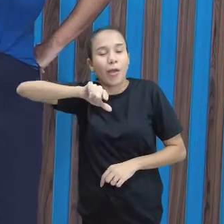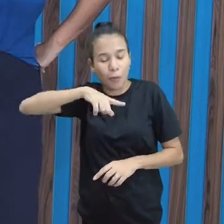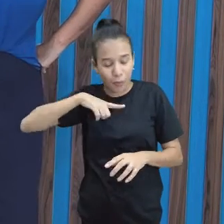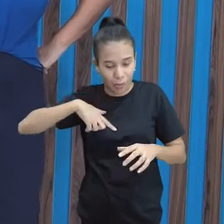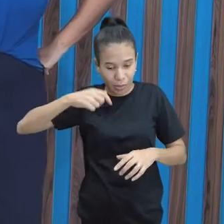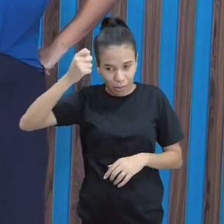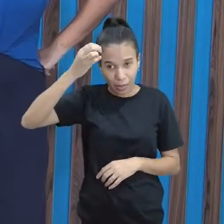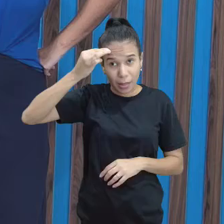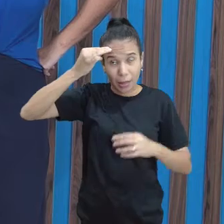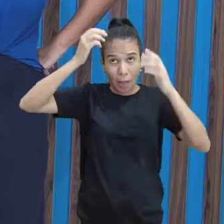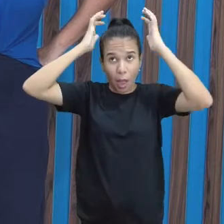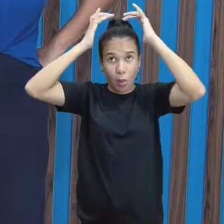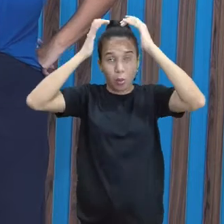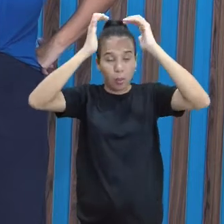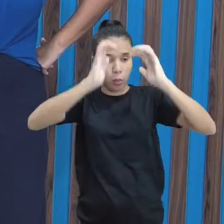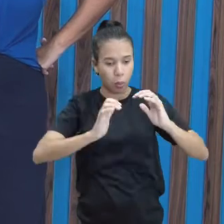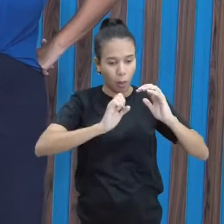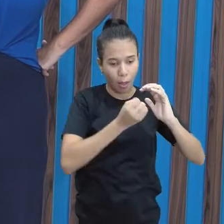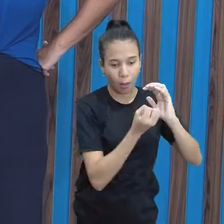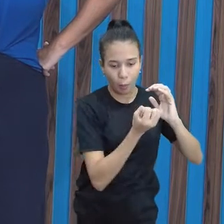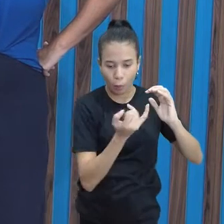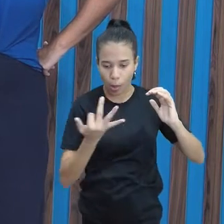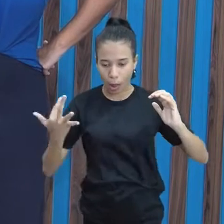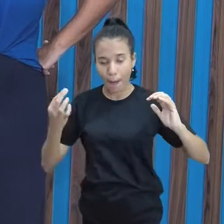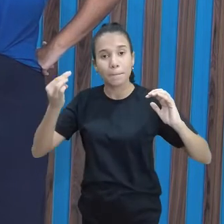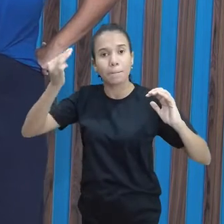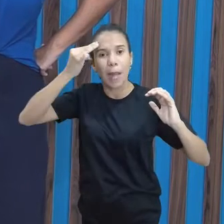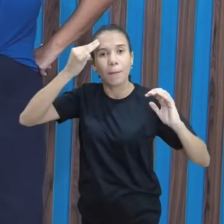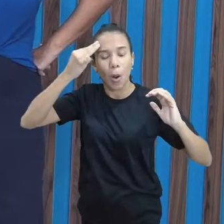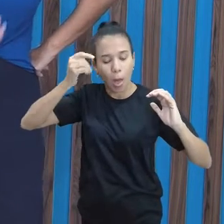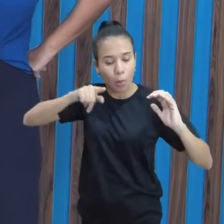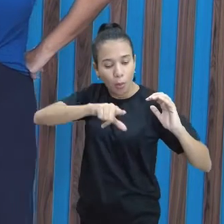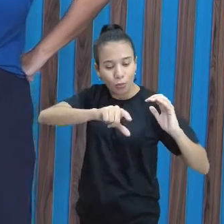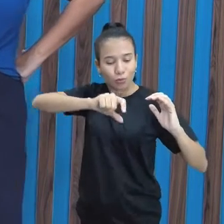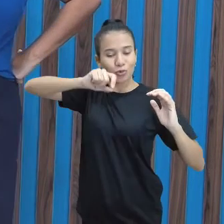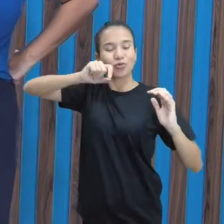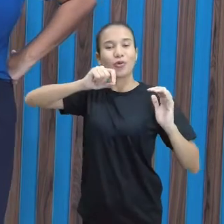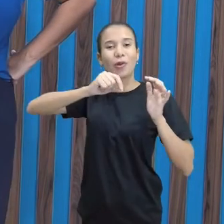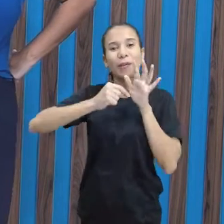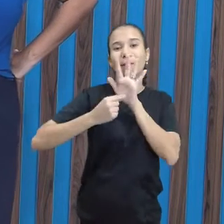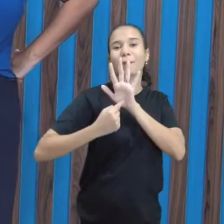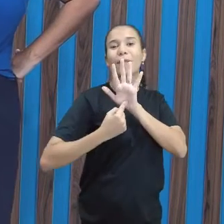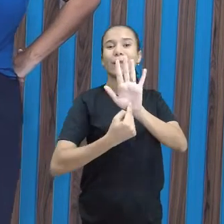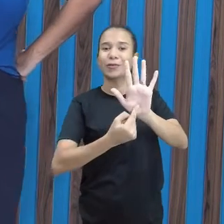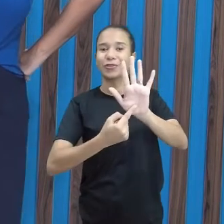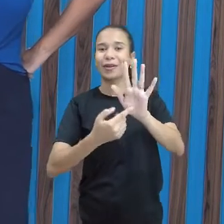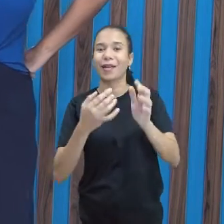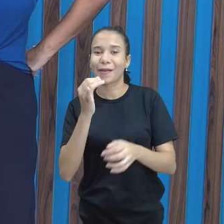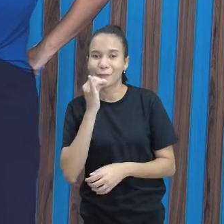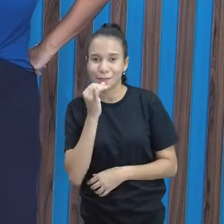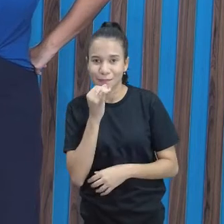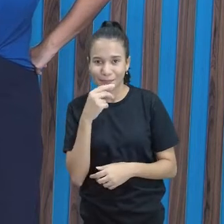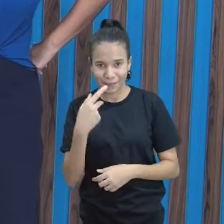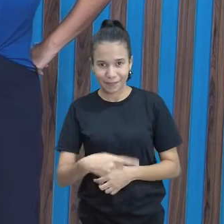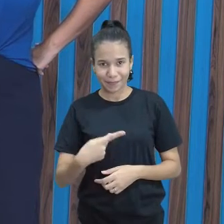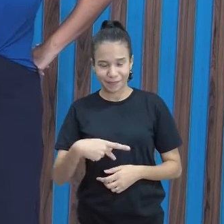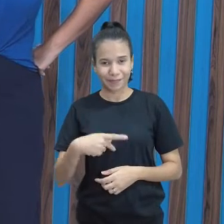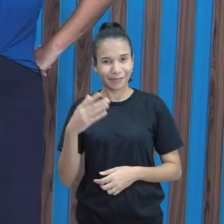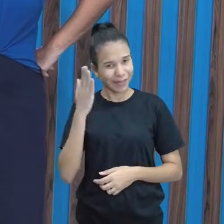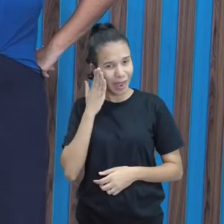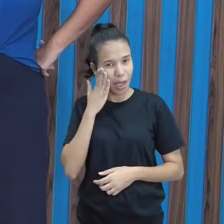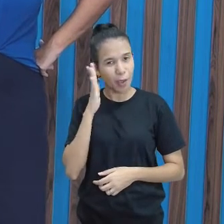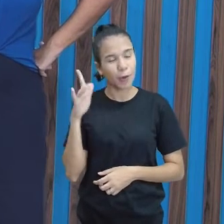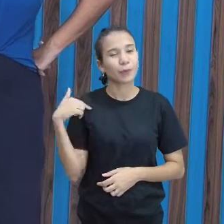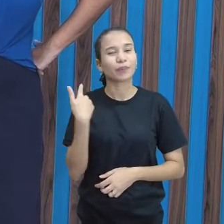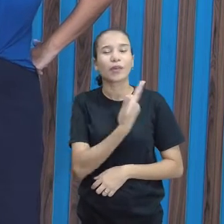do meu campo de repertório de memória uma lembrança que eu achei que seria adequada para exemplificar aqui. Então, tá vendo?